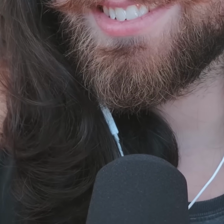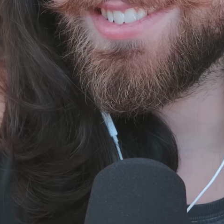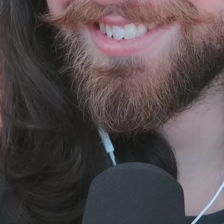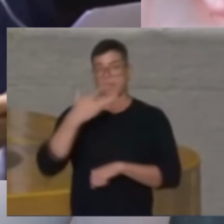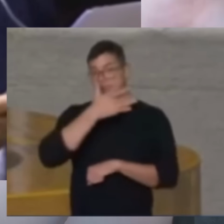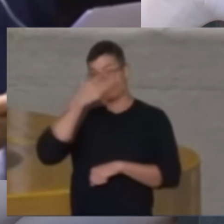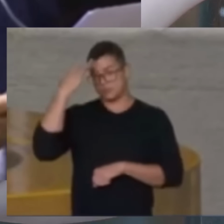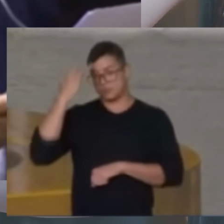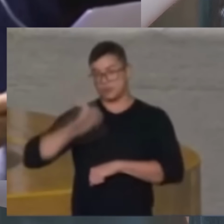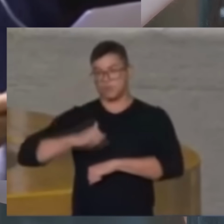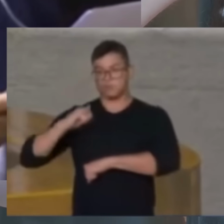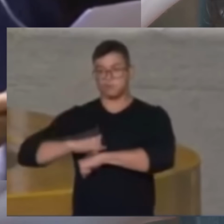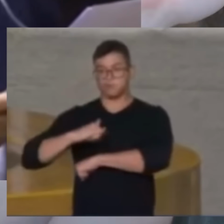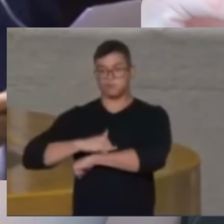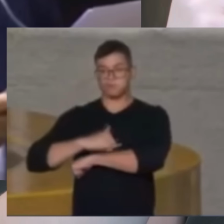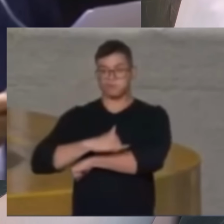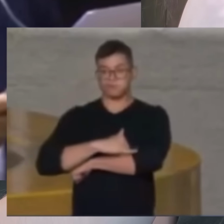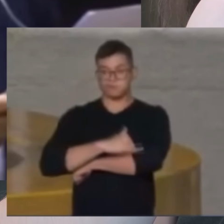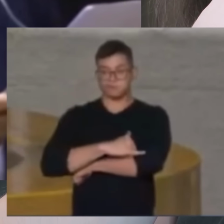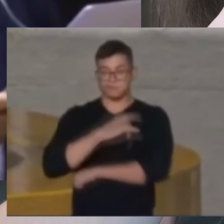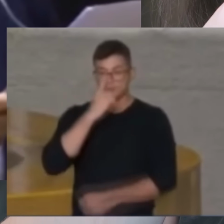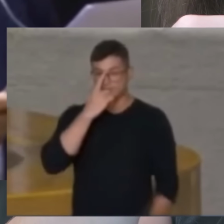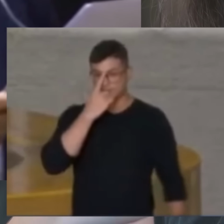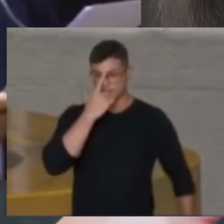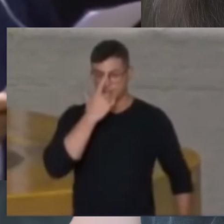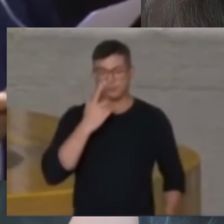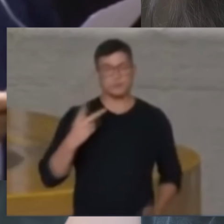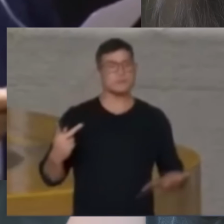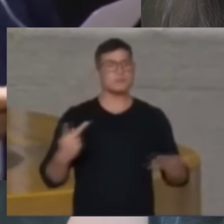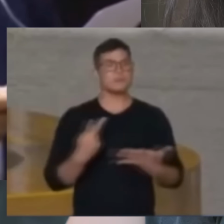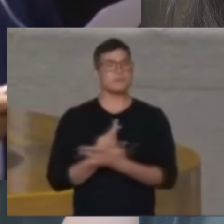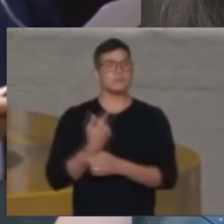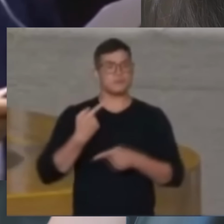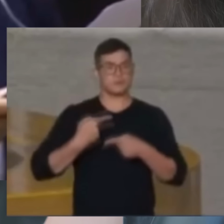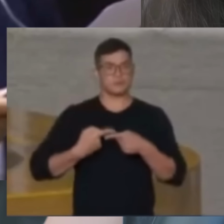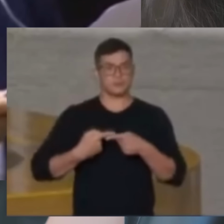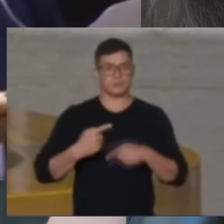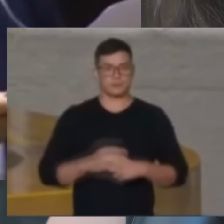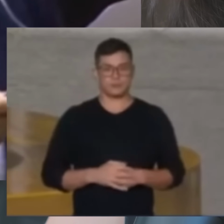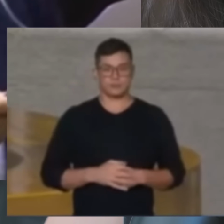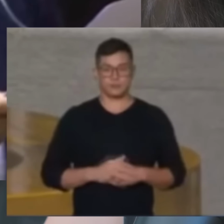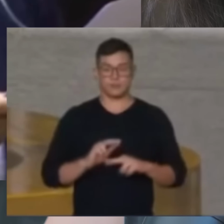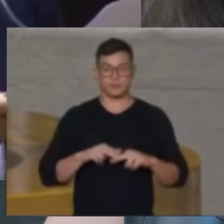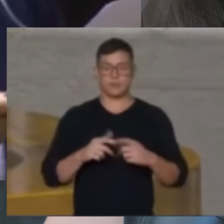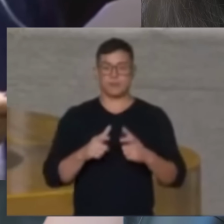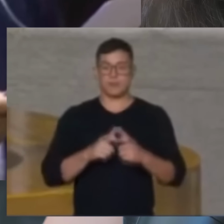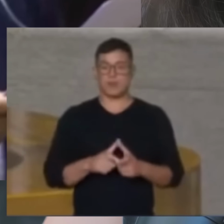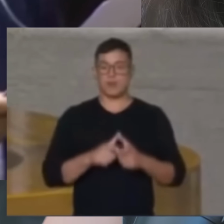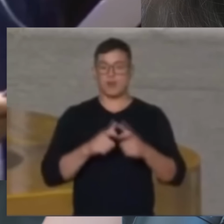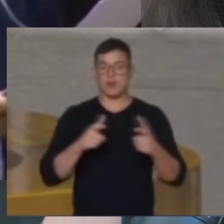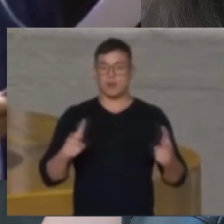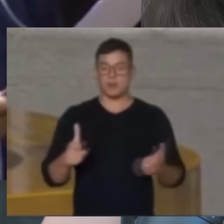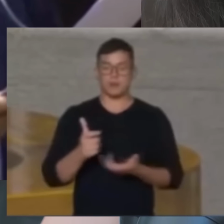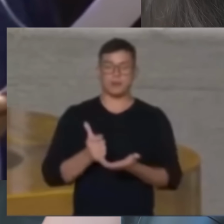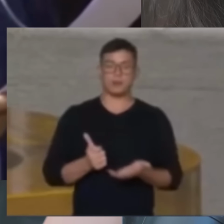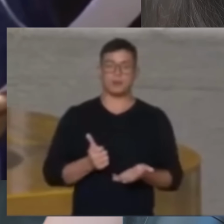obesidade. Isso se dá devido a dois fatores. O aumento no consumo de